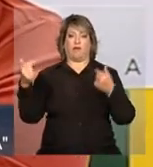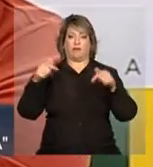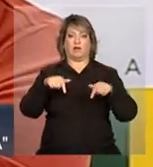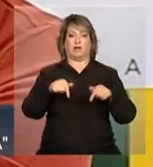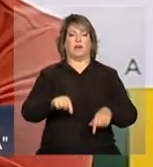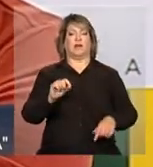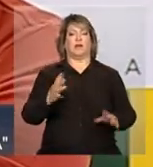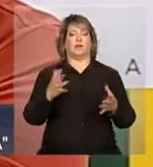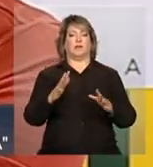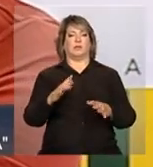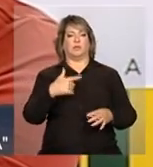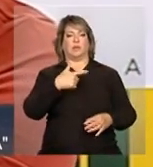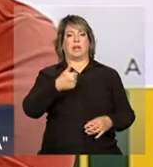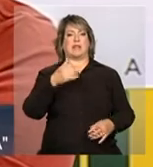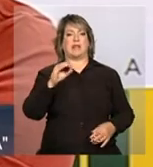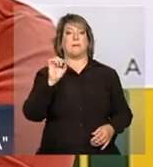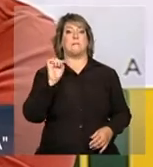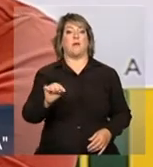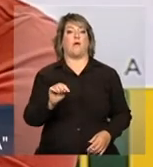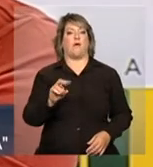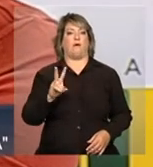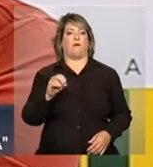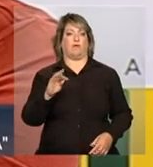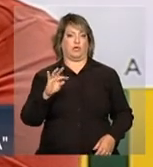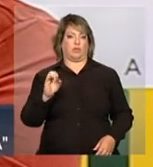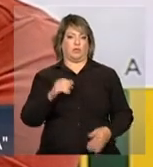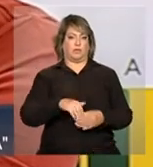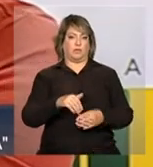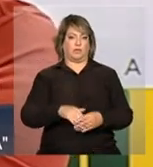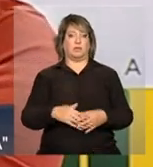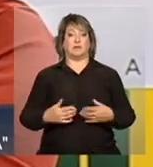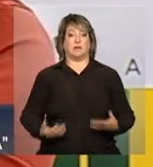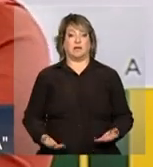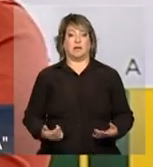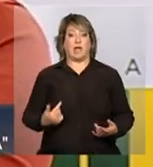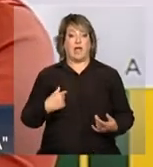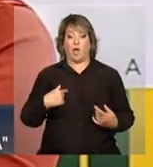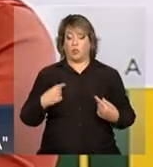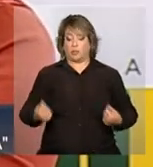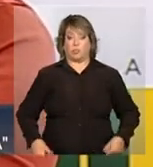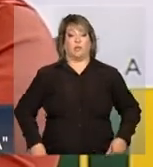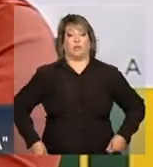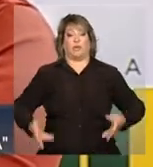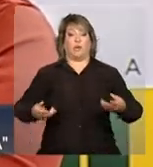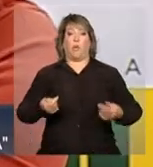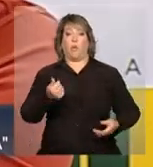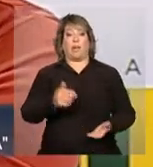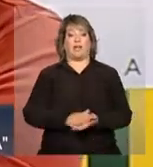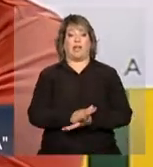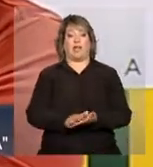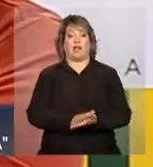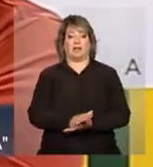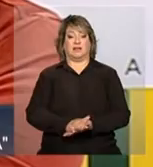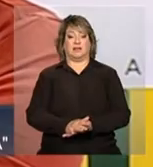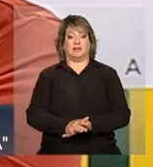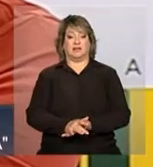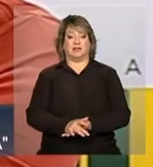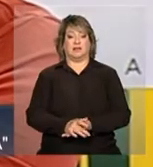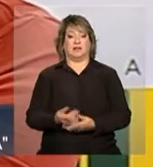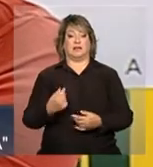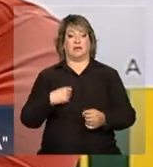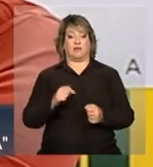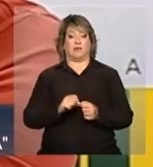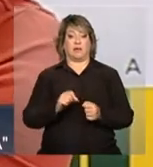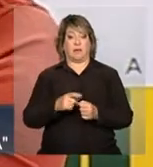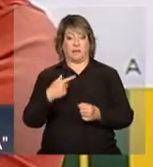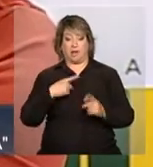210 mil votos. E eu quero dizer a vocês que eu não gasto quase nada. Eu faço, eu pego o dinheiro da